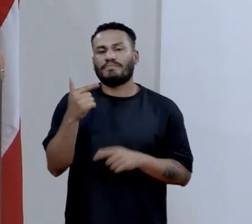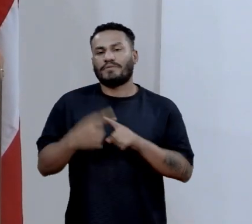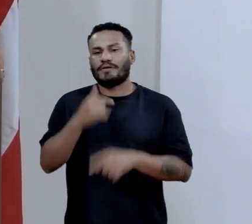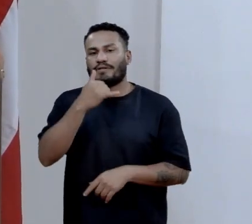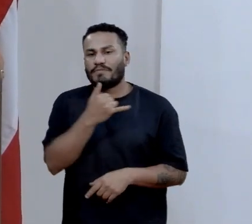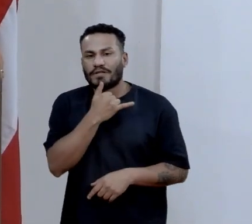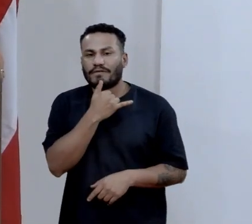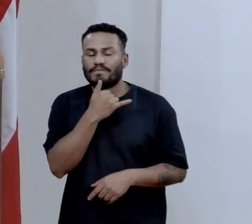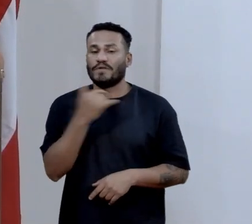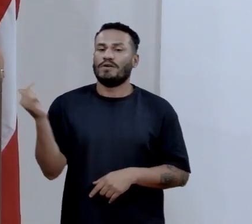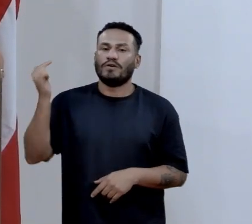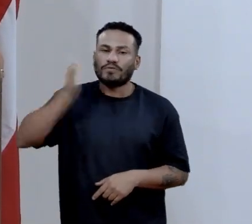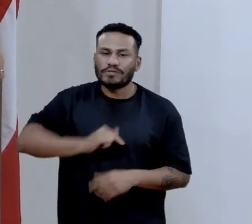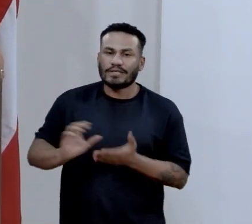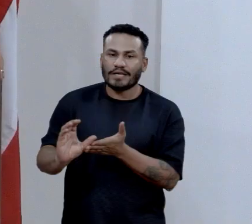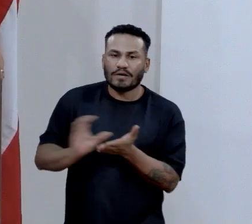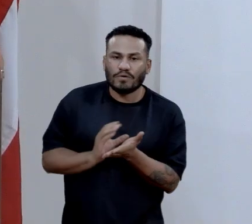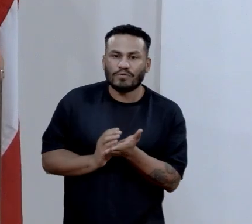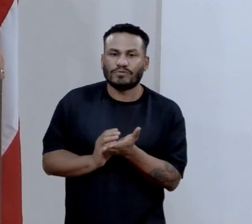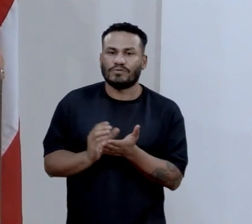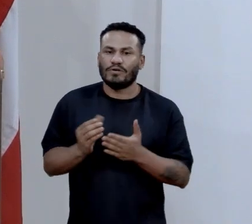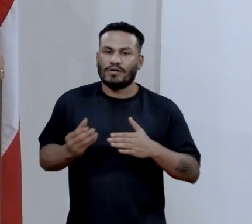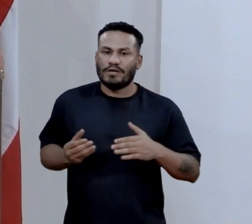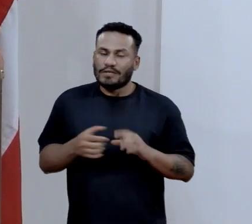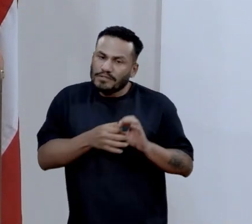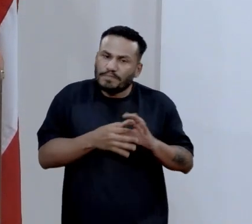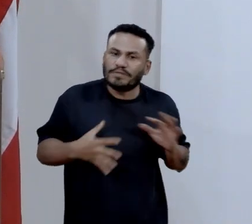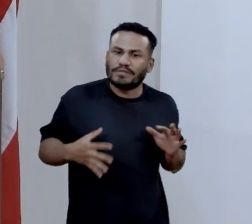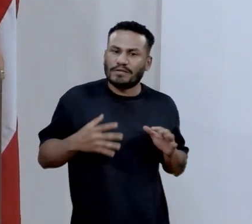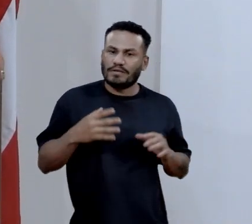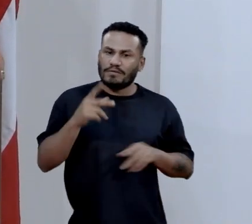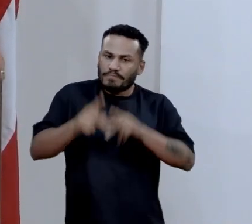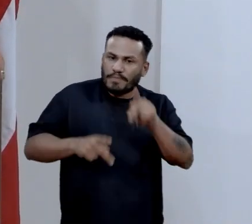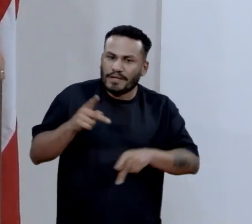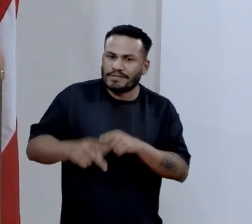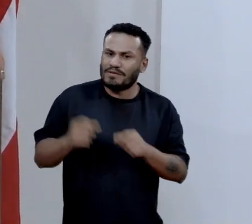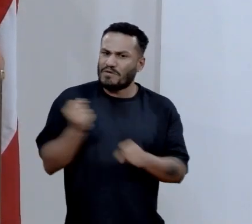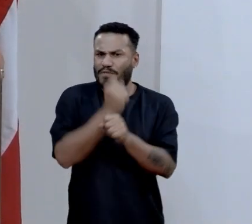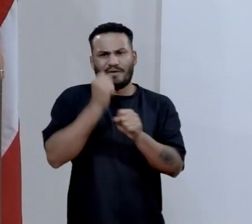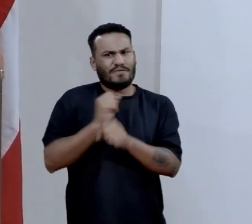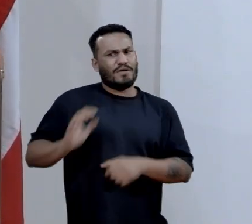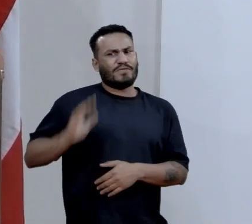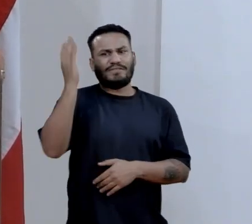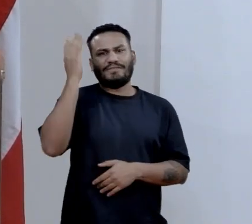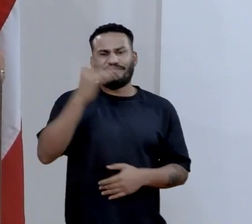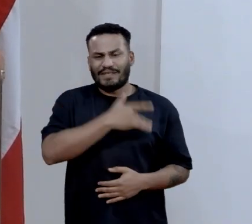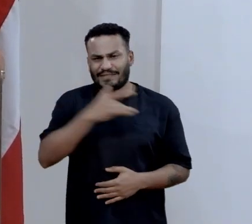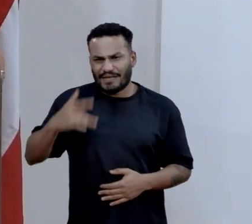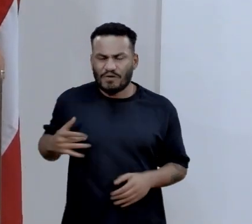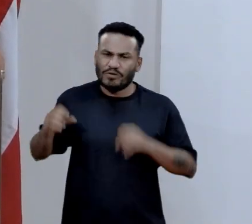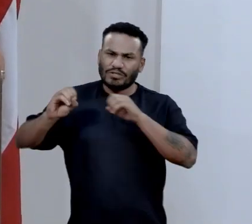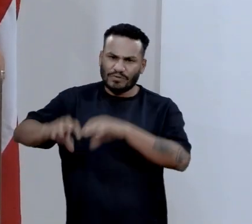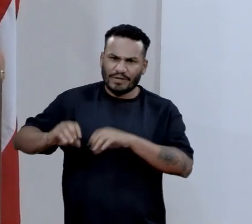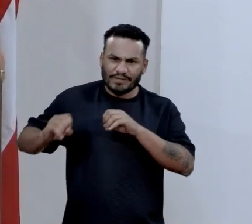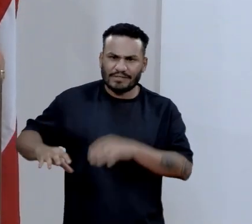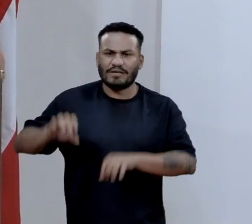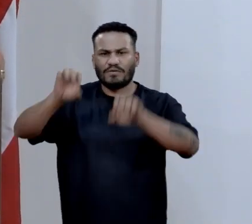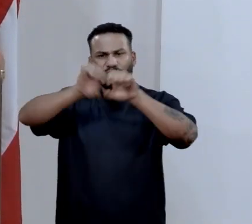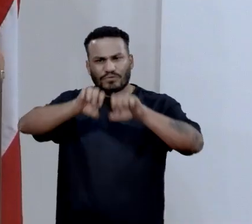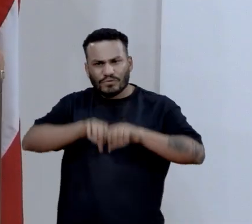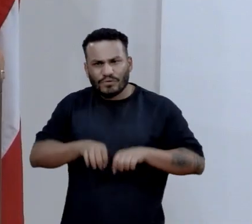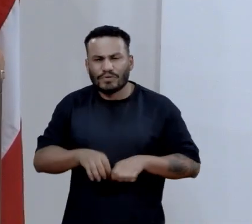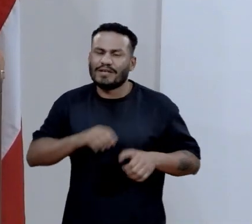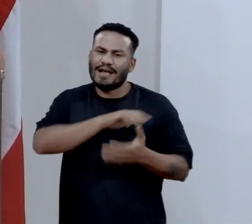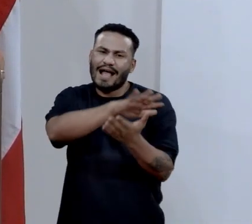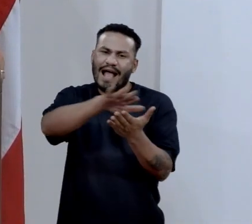lamentável, repito, conseguir recursos, colocar à disposição da população e essas obras não acontecerem, na saúde, na educação, na infraestrutura, em